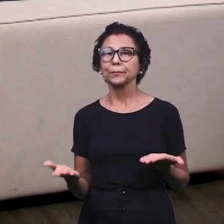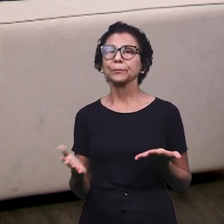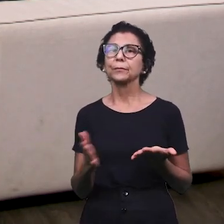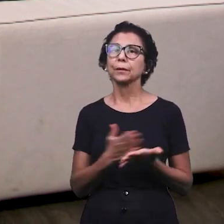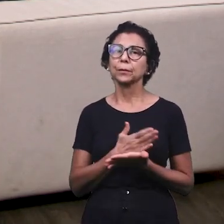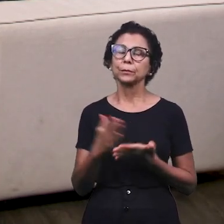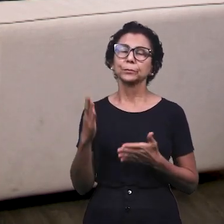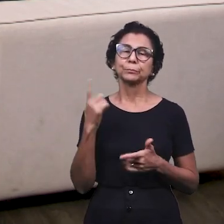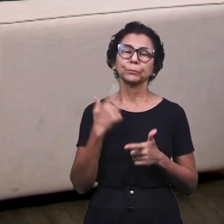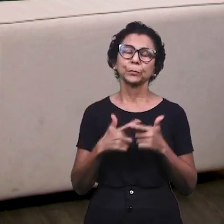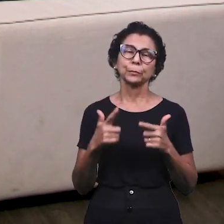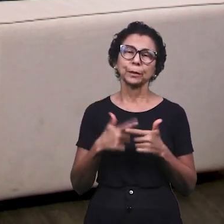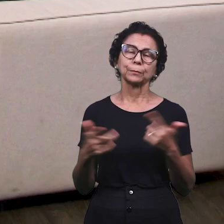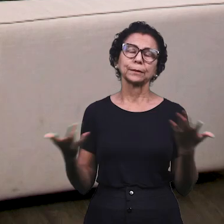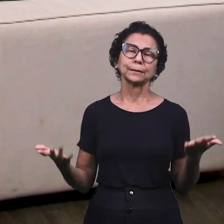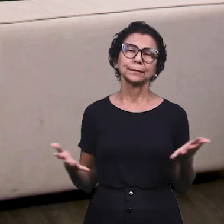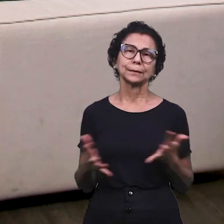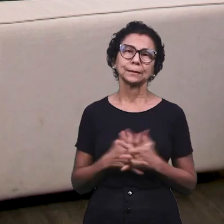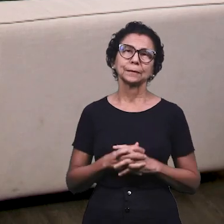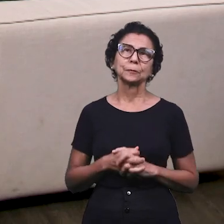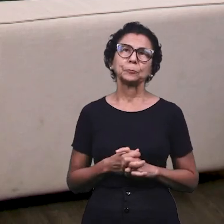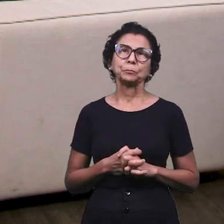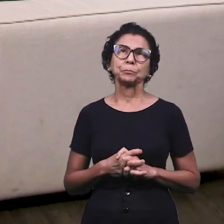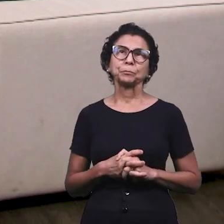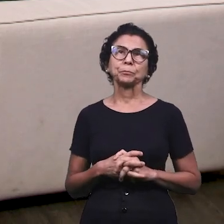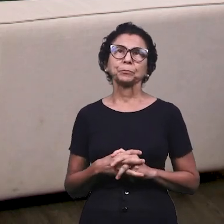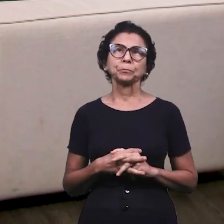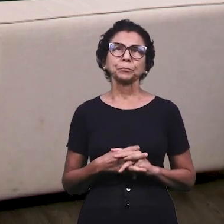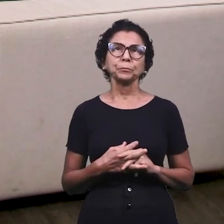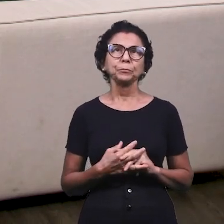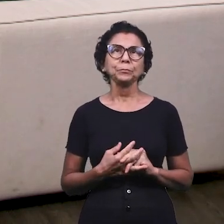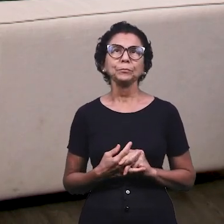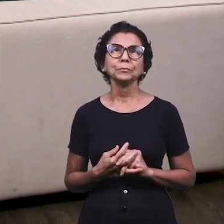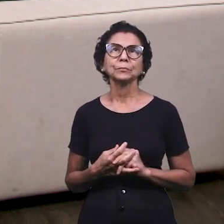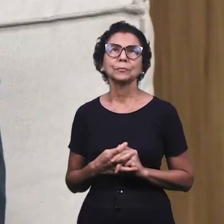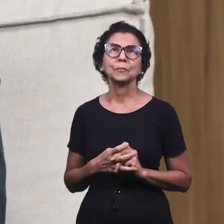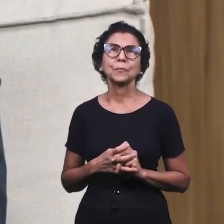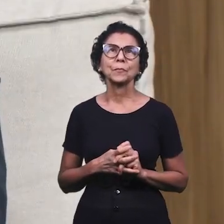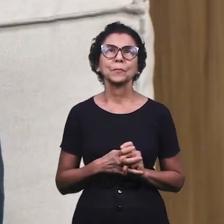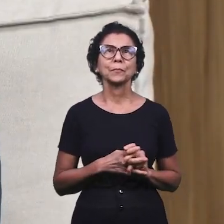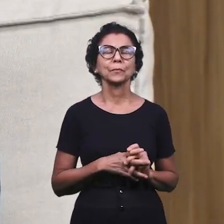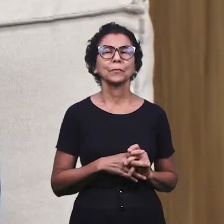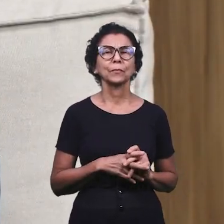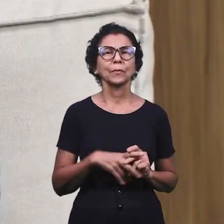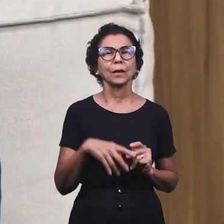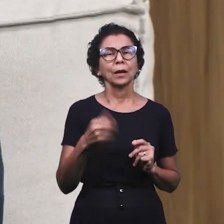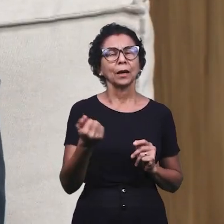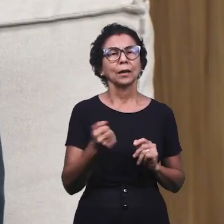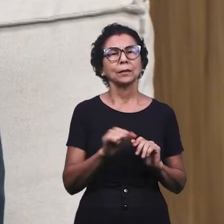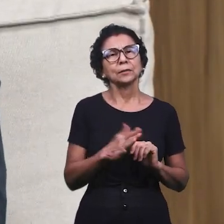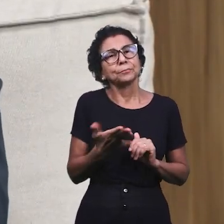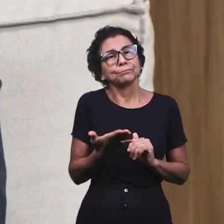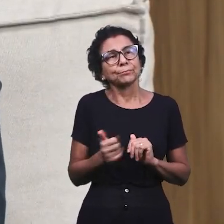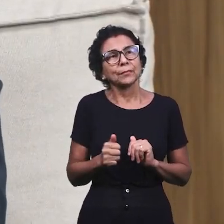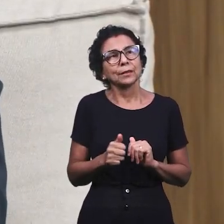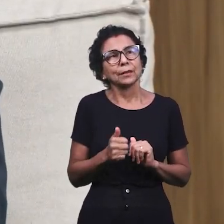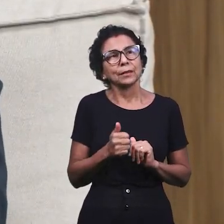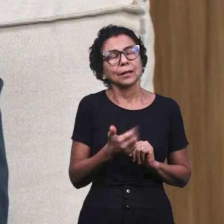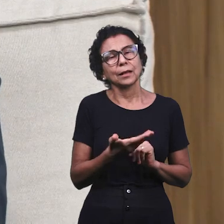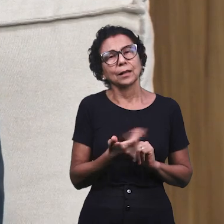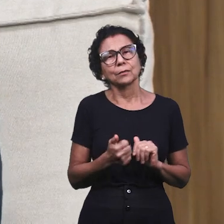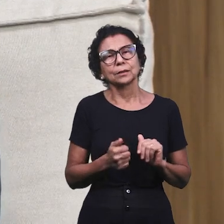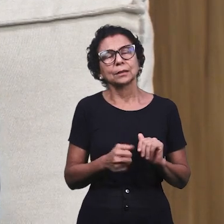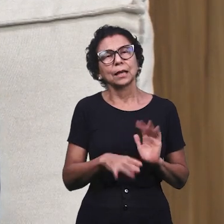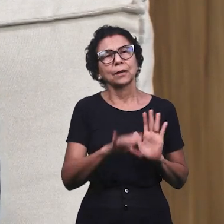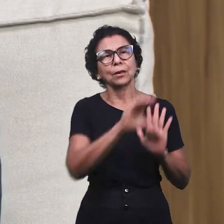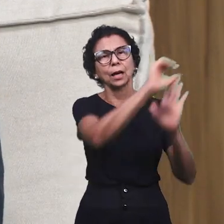contar alguns, se por puder. exemplo. Você tem ali da Crocs, o importador de Crocs define, Crocs é um sapato ou é um chinelo? É um chinelo